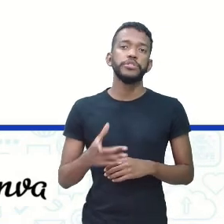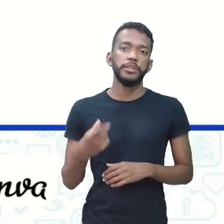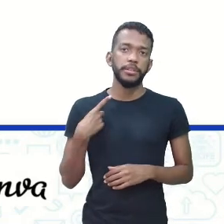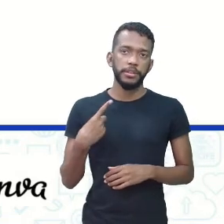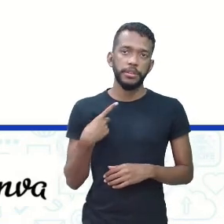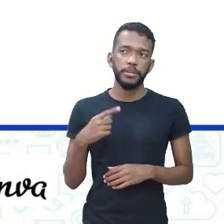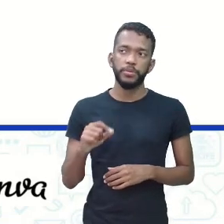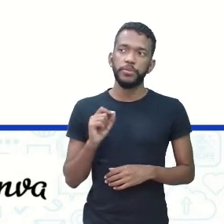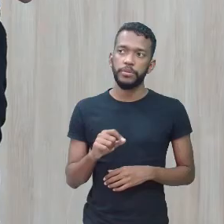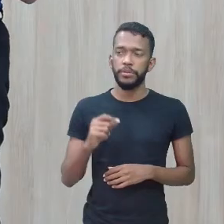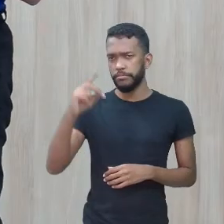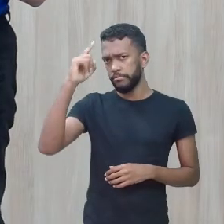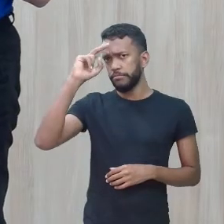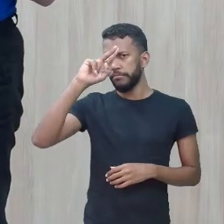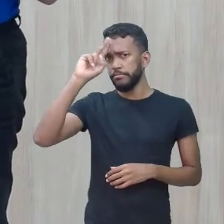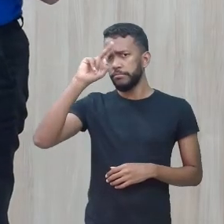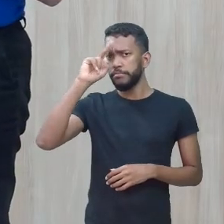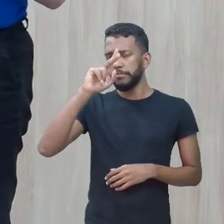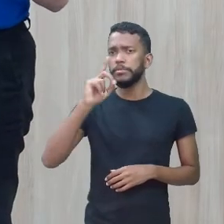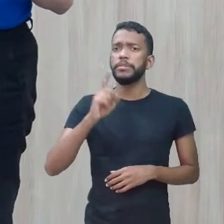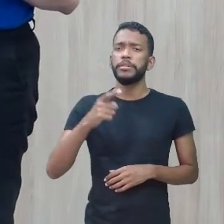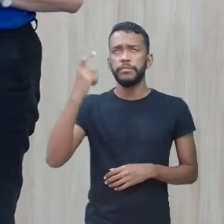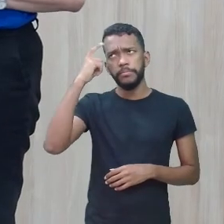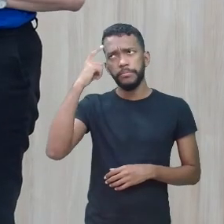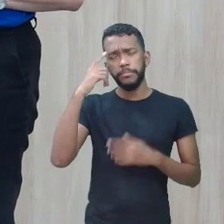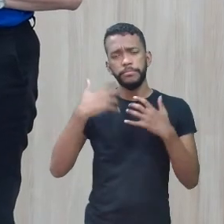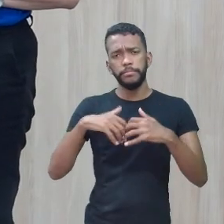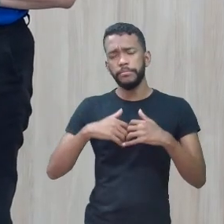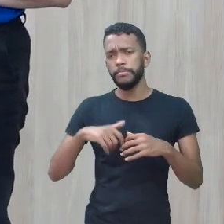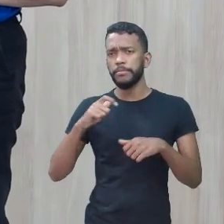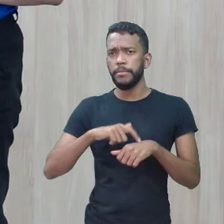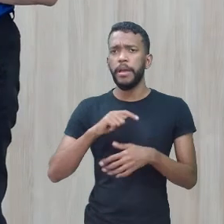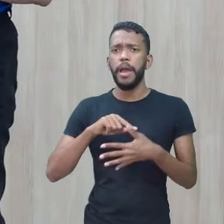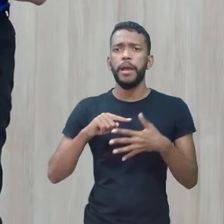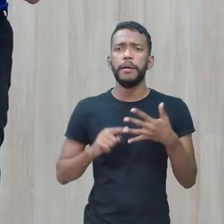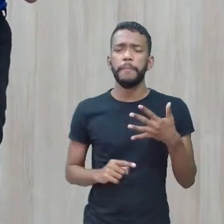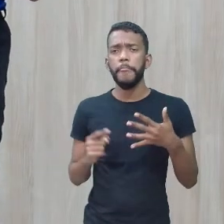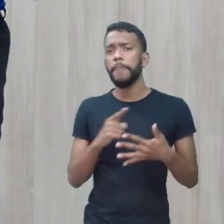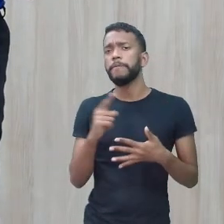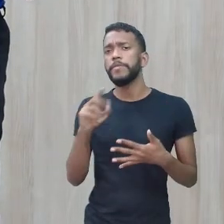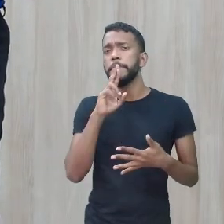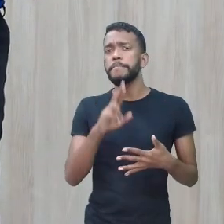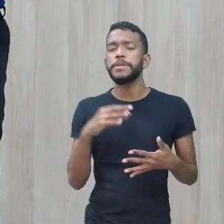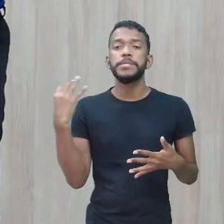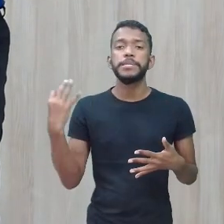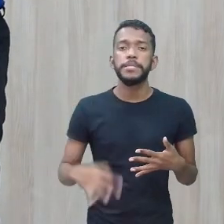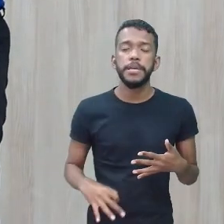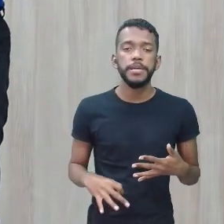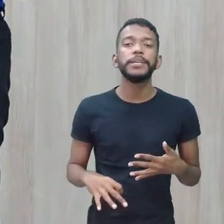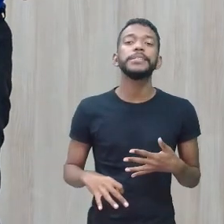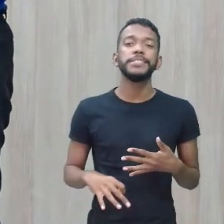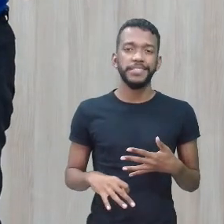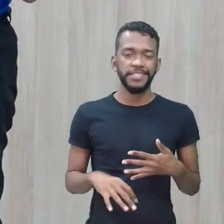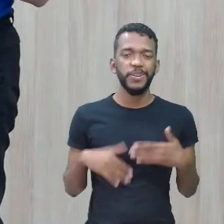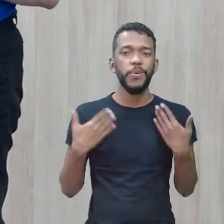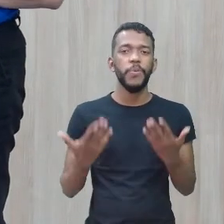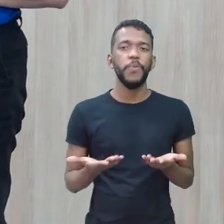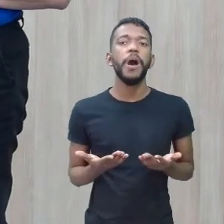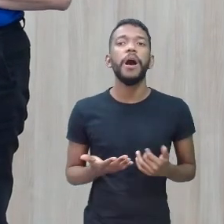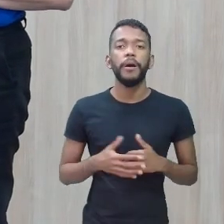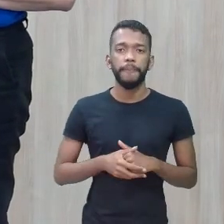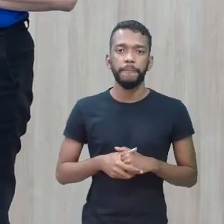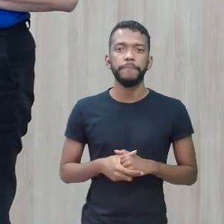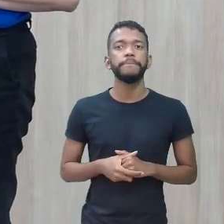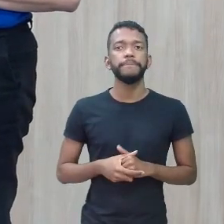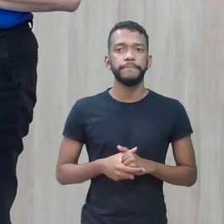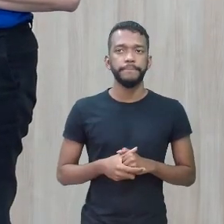aí. Pensem um pouquinho, vou dar um pouquinho de tempo para que vocês possam responder aí no